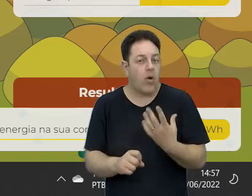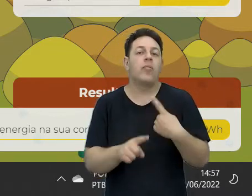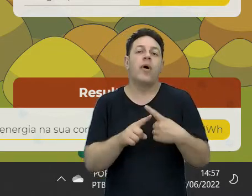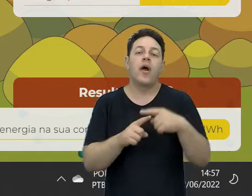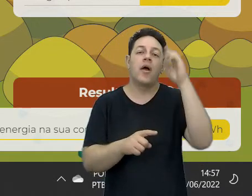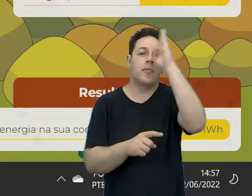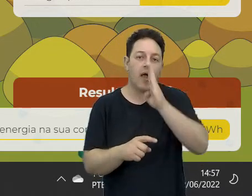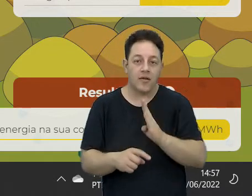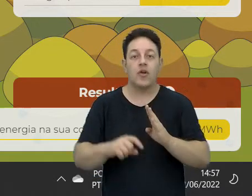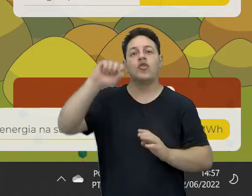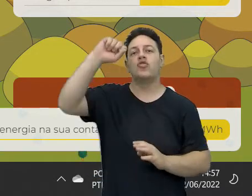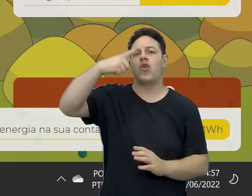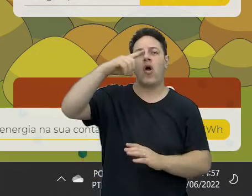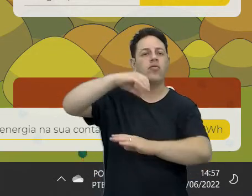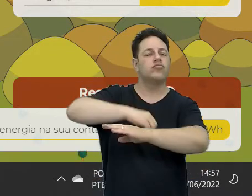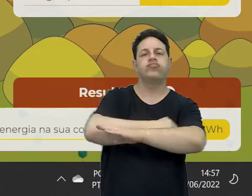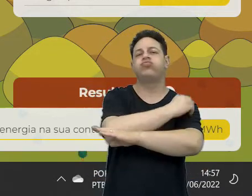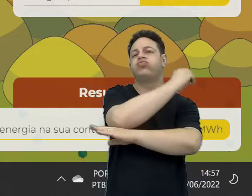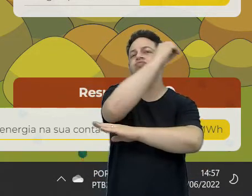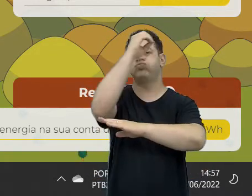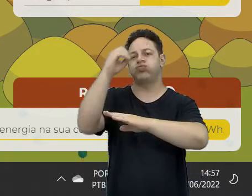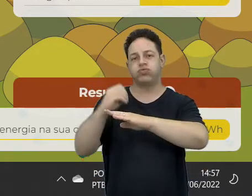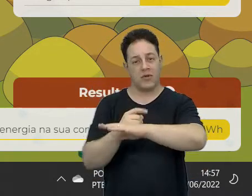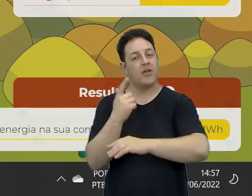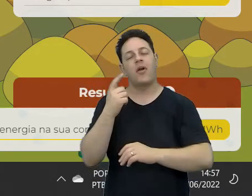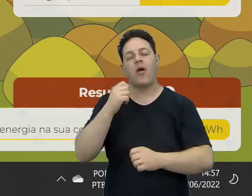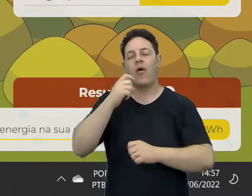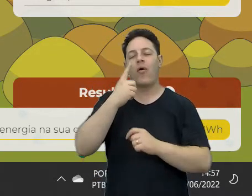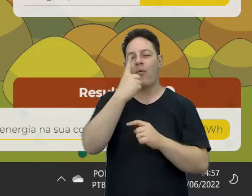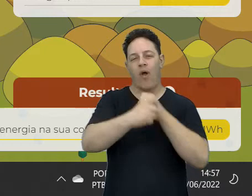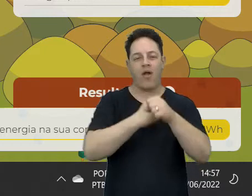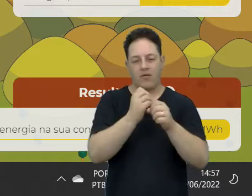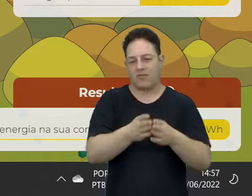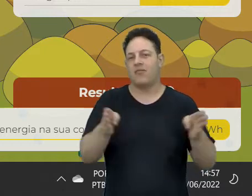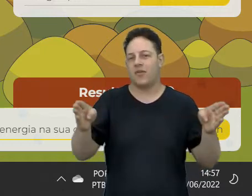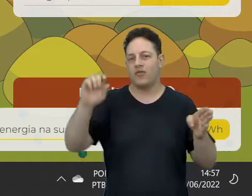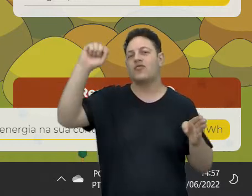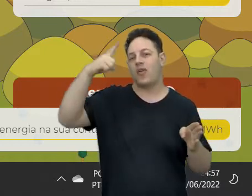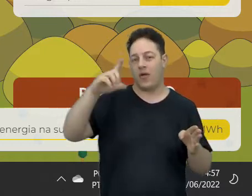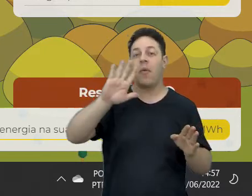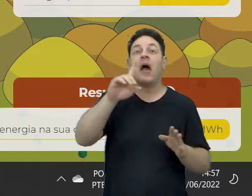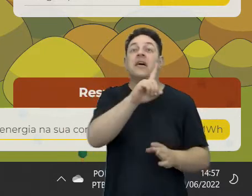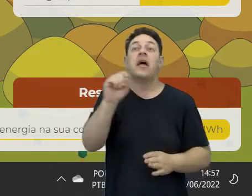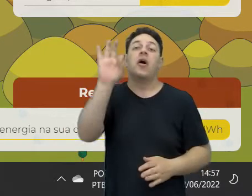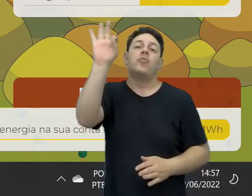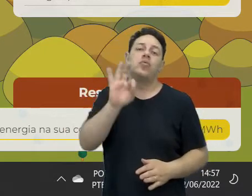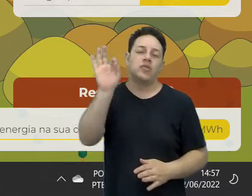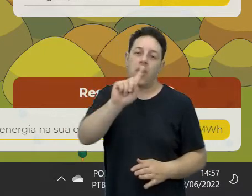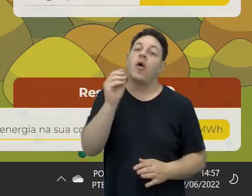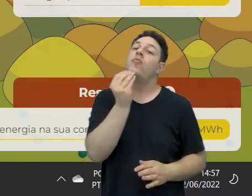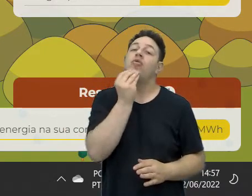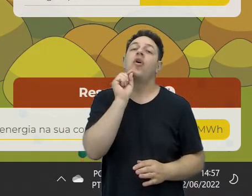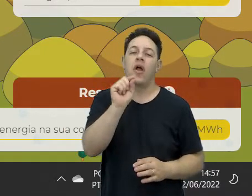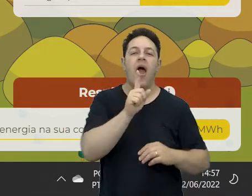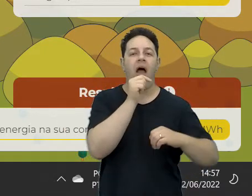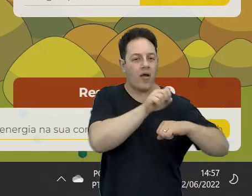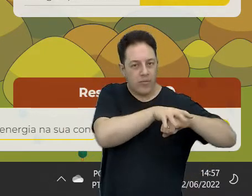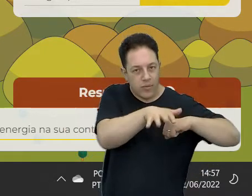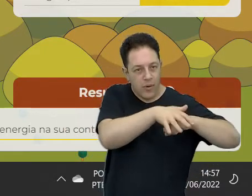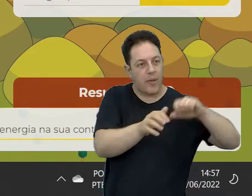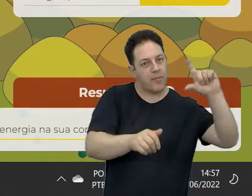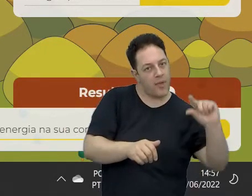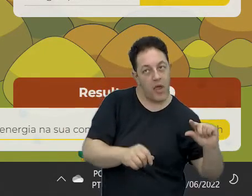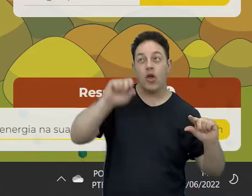Brasil tem sol o ano todo, né? Então, mas não deixar tudo 100% solar. Não é bom. Mas poderia pôr um pouquinho mais de solar do que tem hoje em dia.